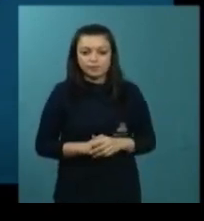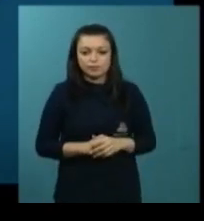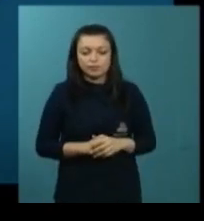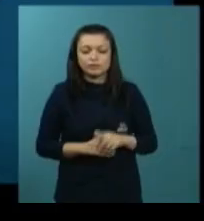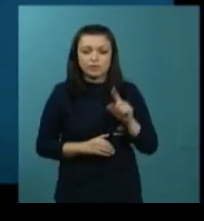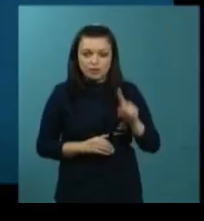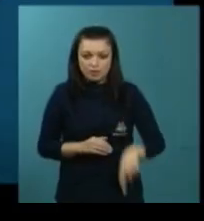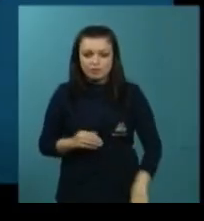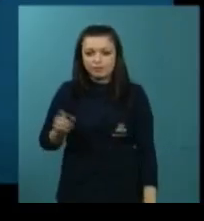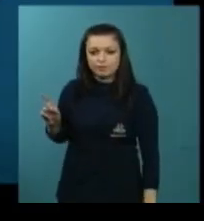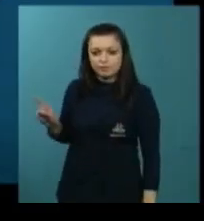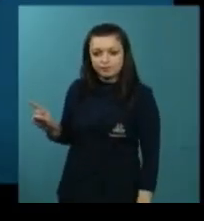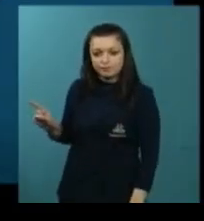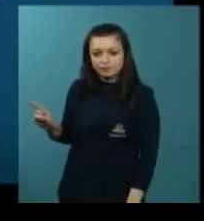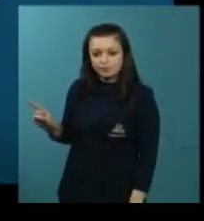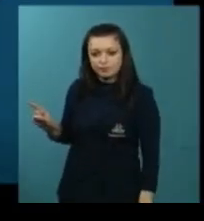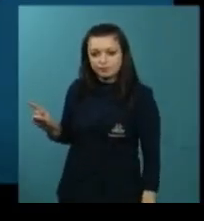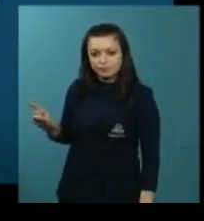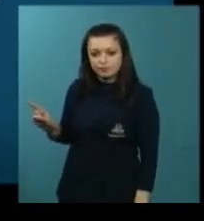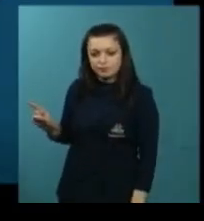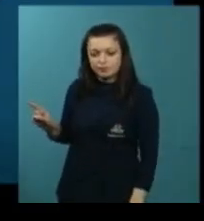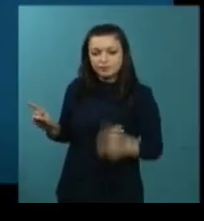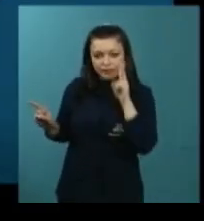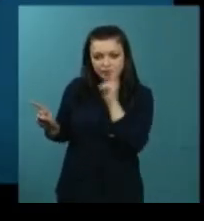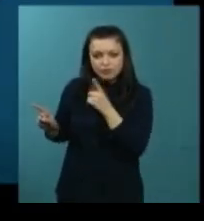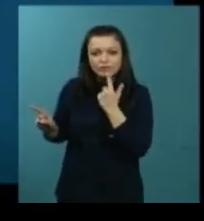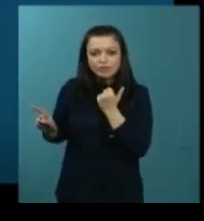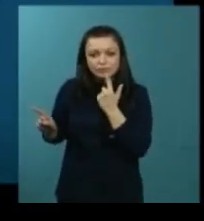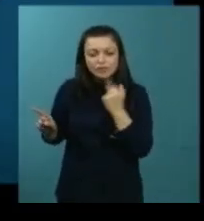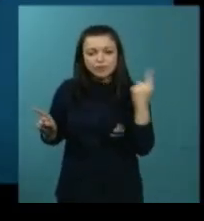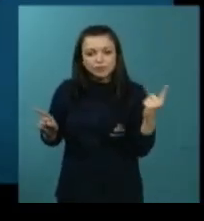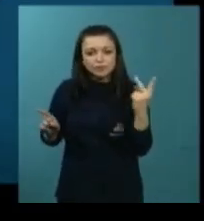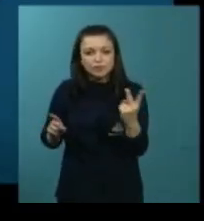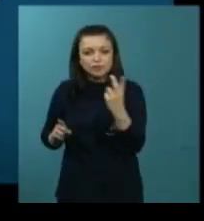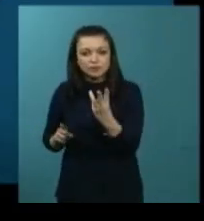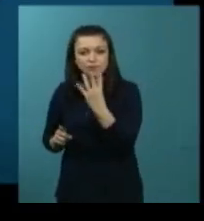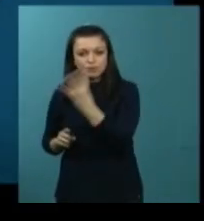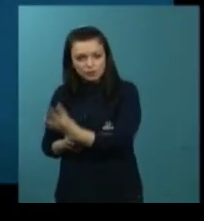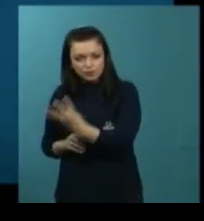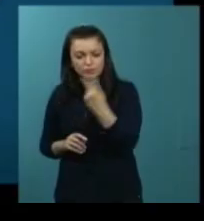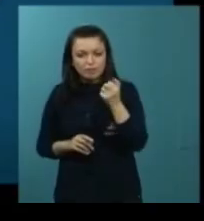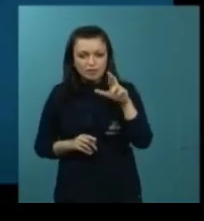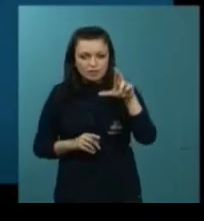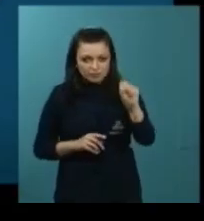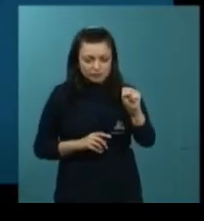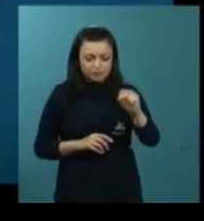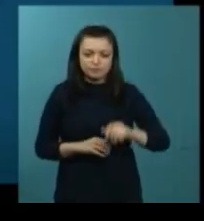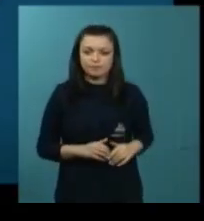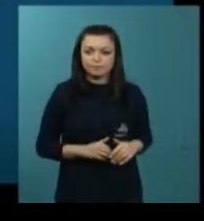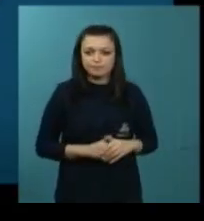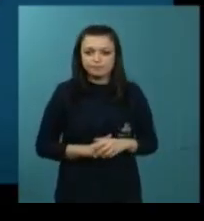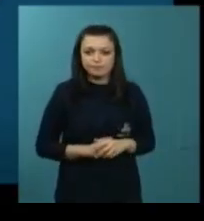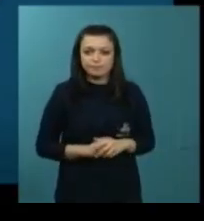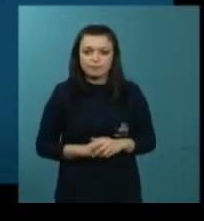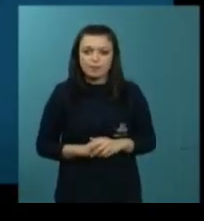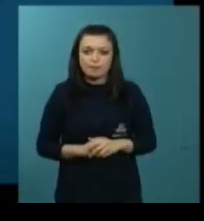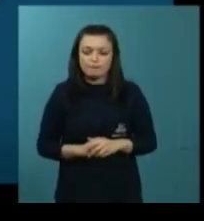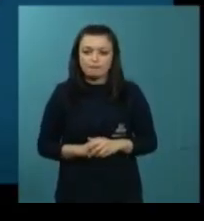são 1, 2, 3, 4 pares ordenados.